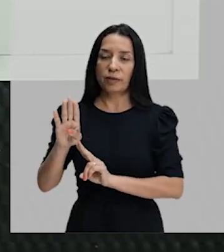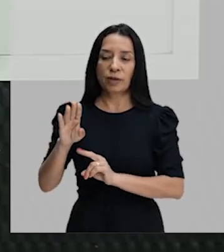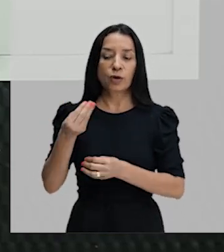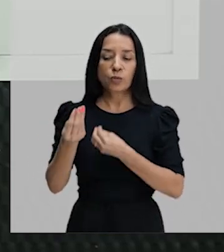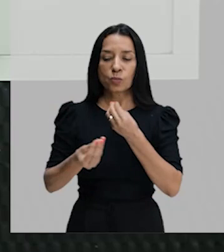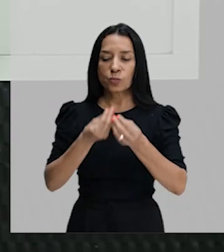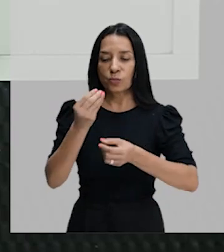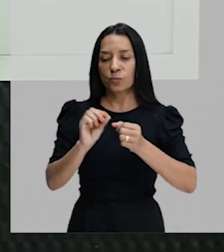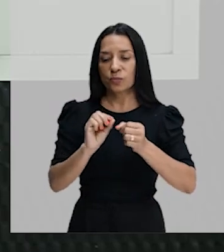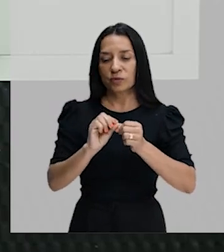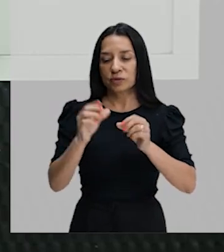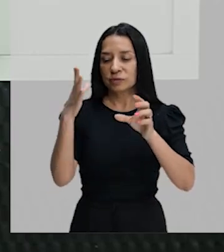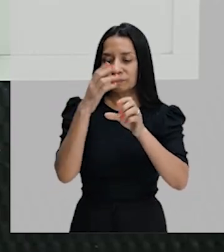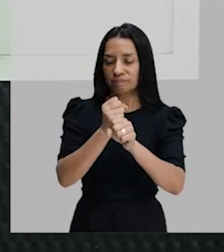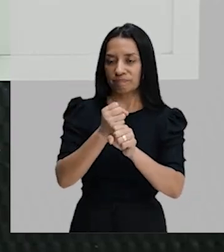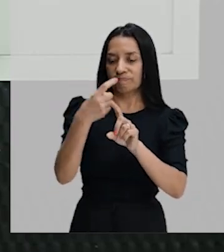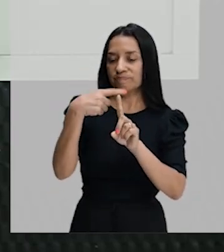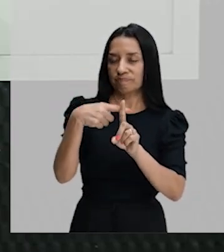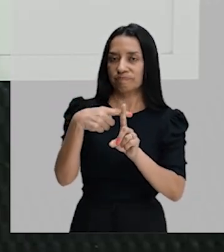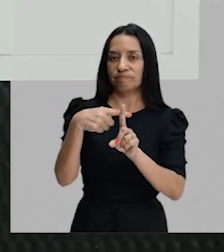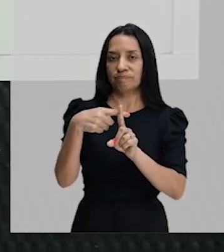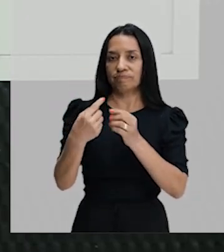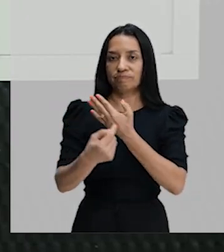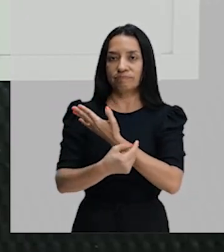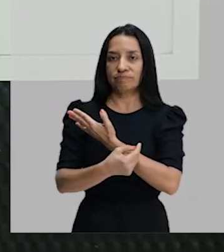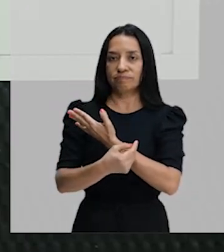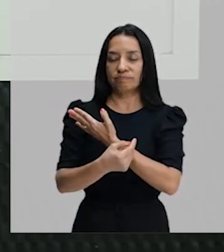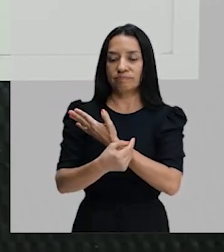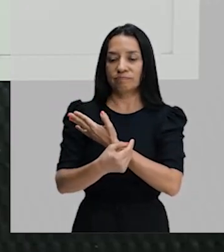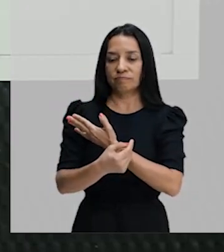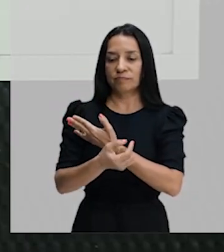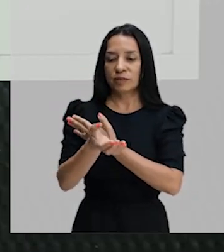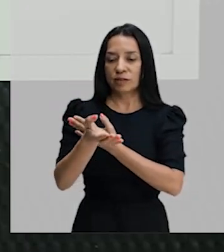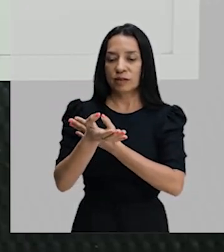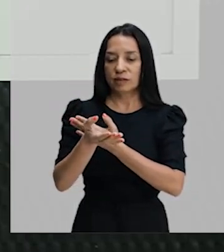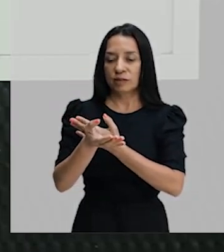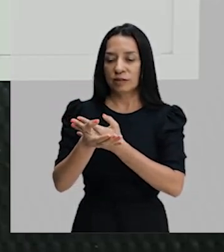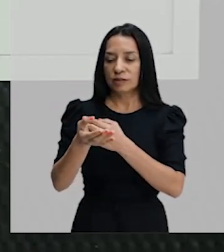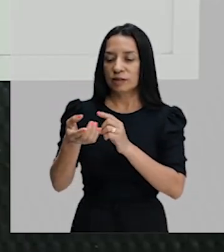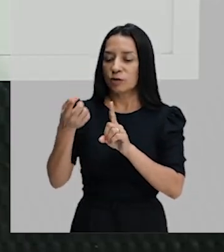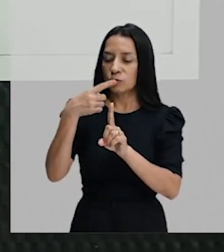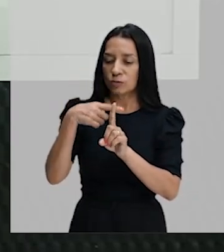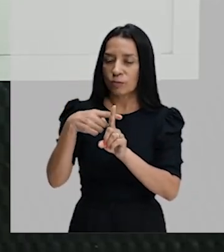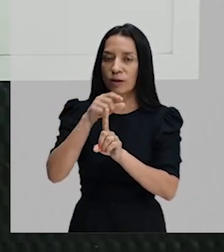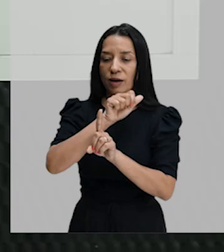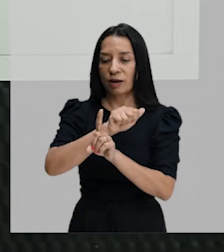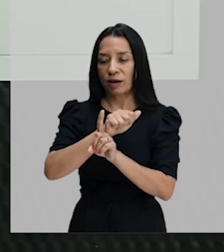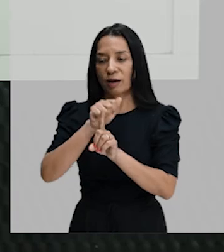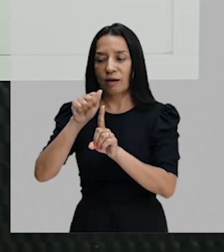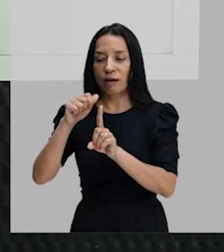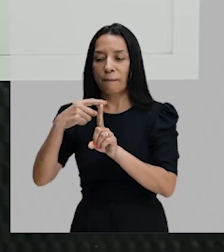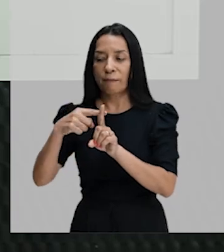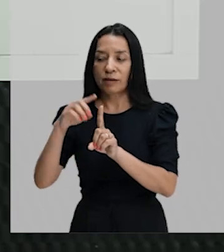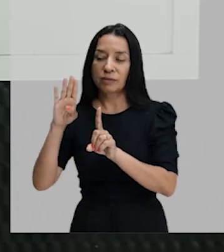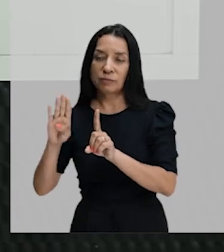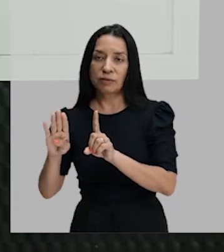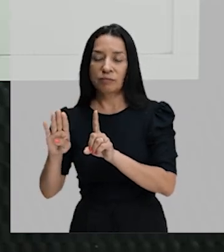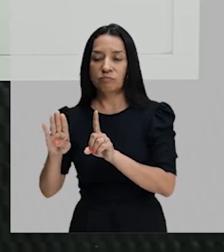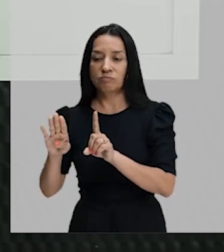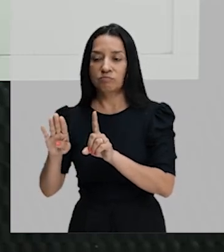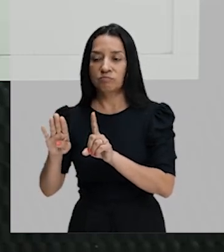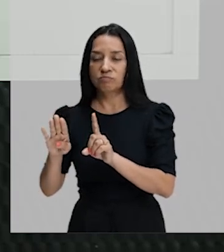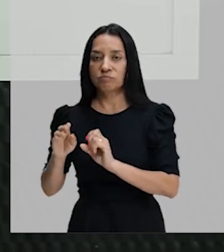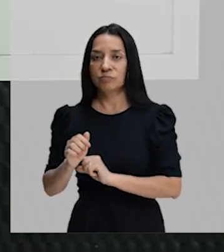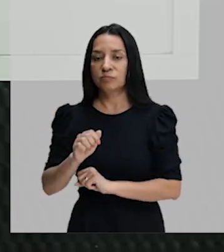nós vamos fazer a soma desses vetores? Eu quero somar A mais B, certo? O que eu quero fazer é o vetor